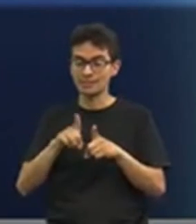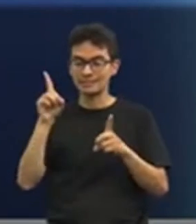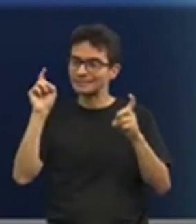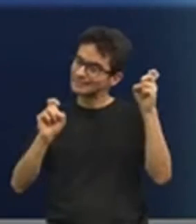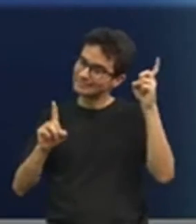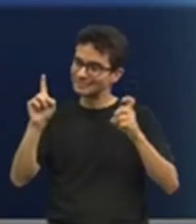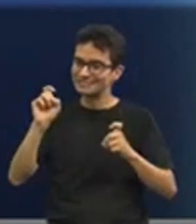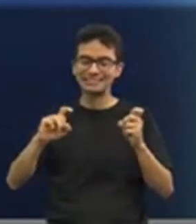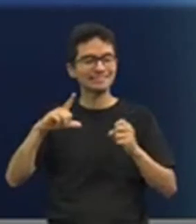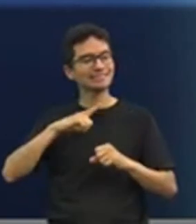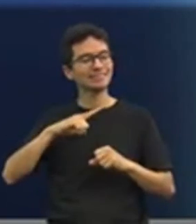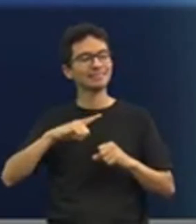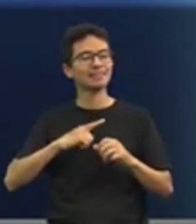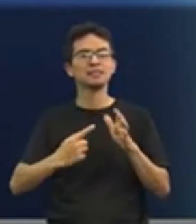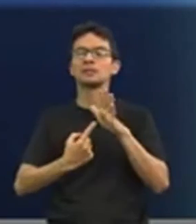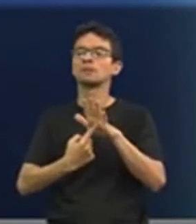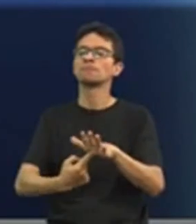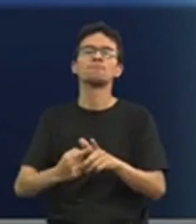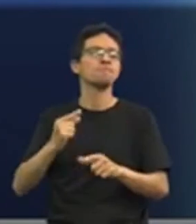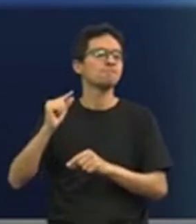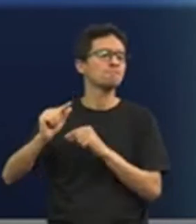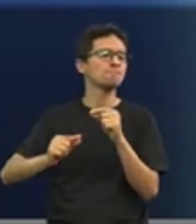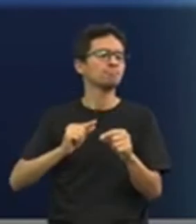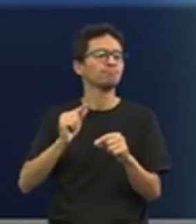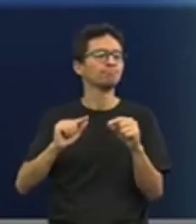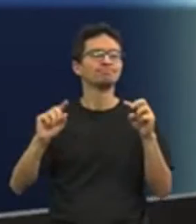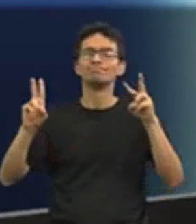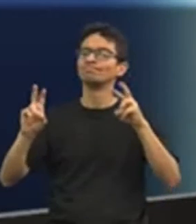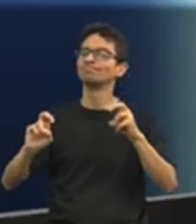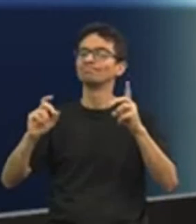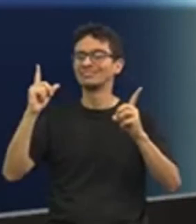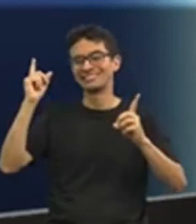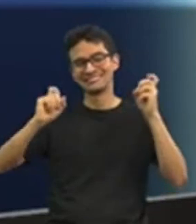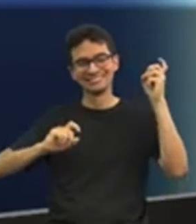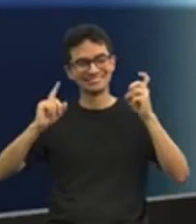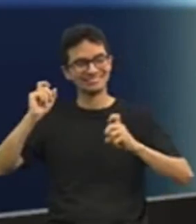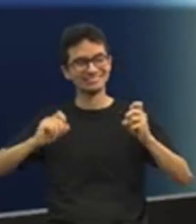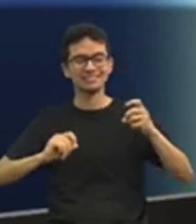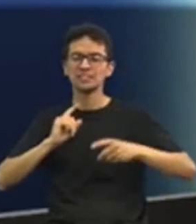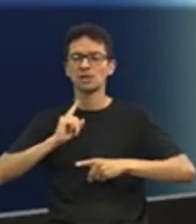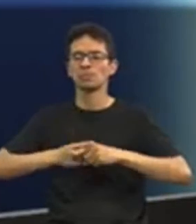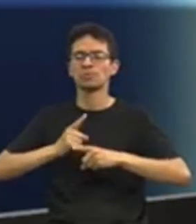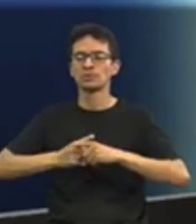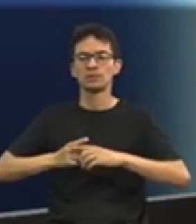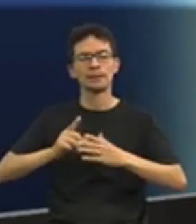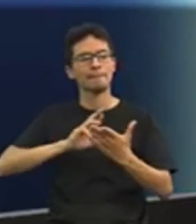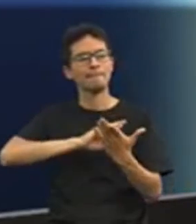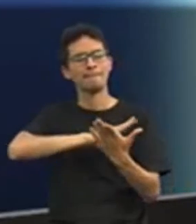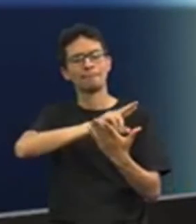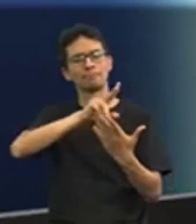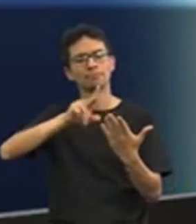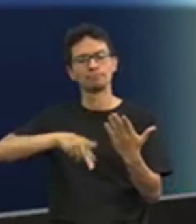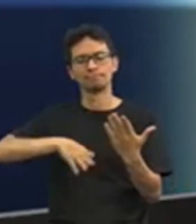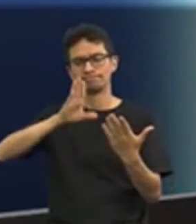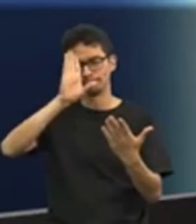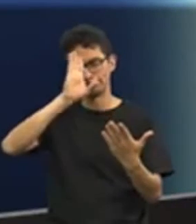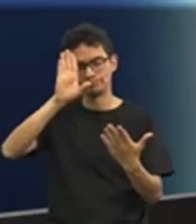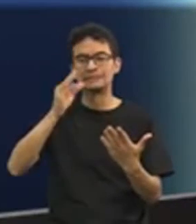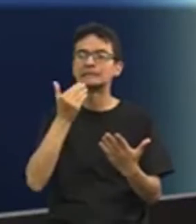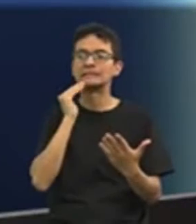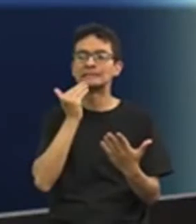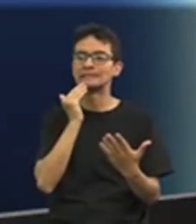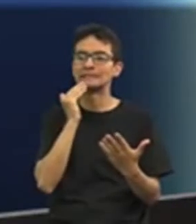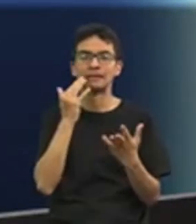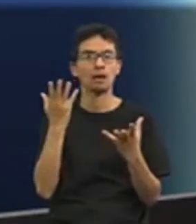caricatura foi para que está destacando aí a caricatura e ela se caracteriza essencialmente pelo pela